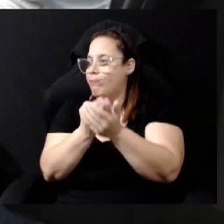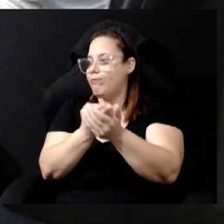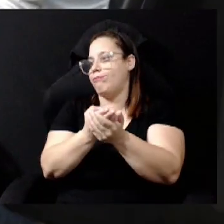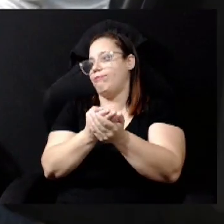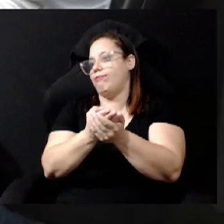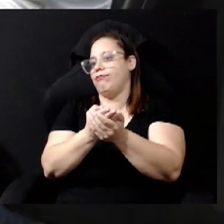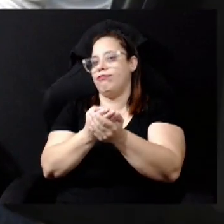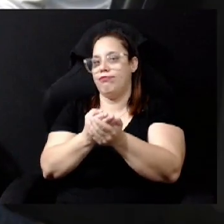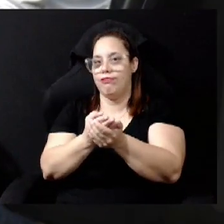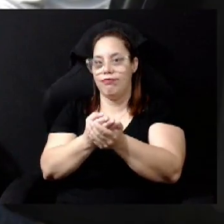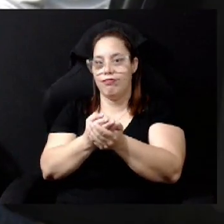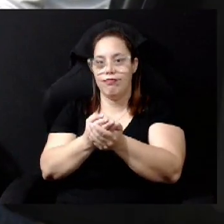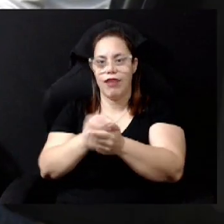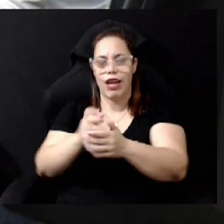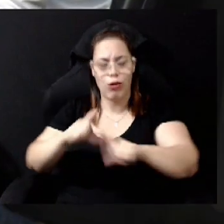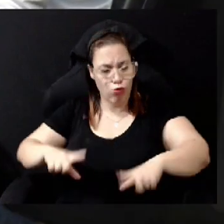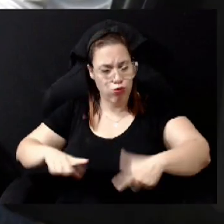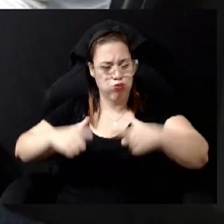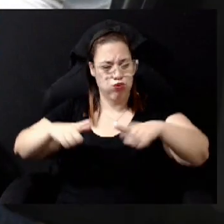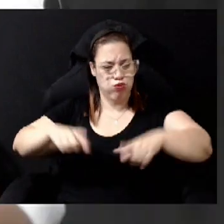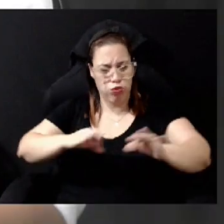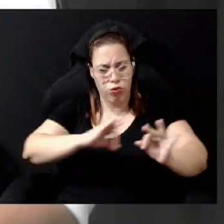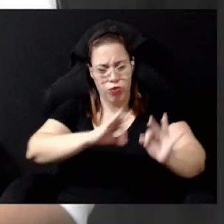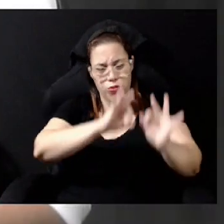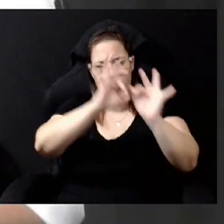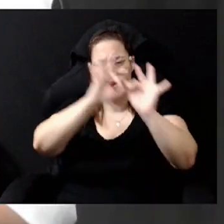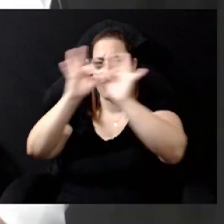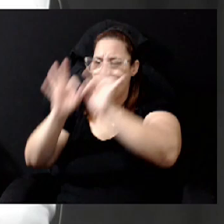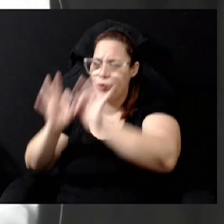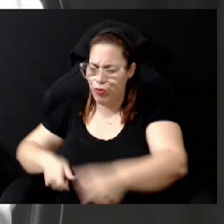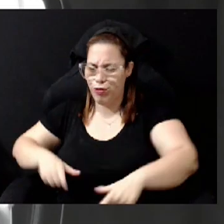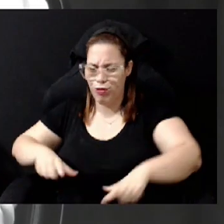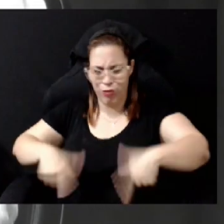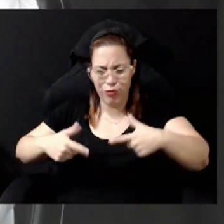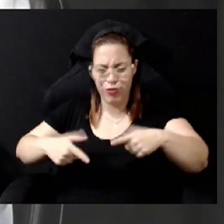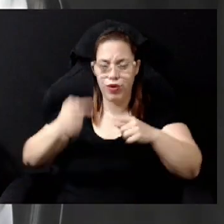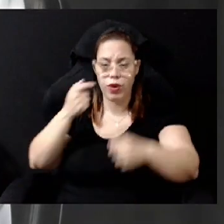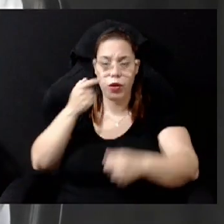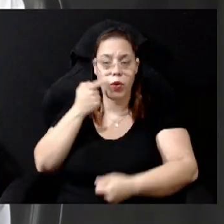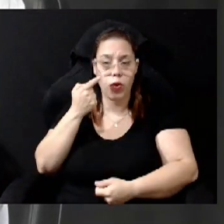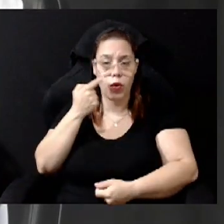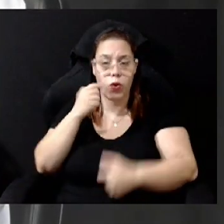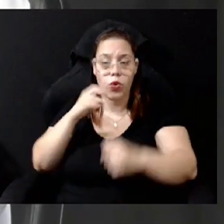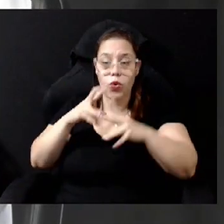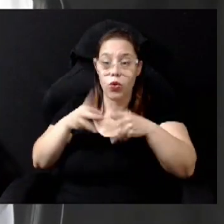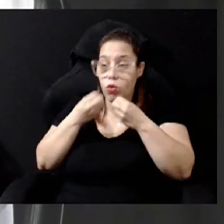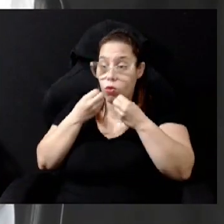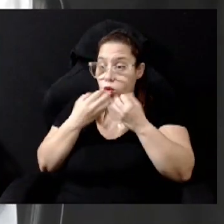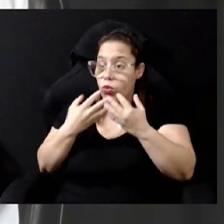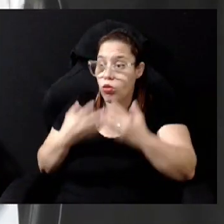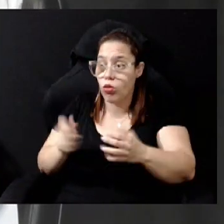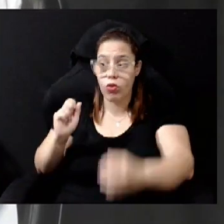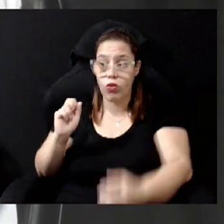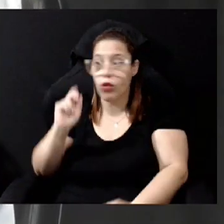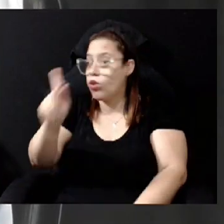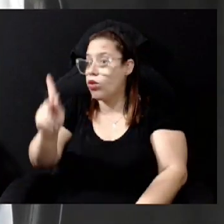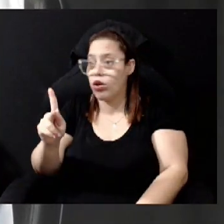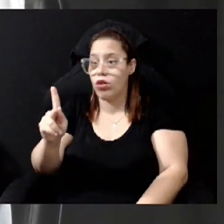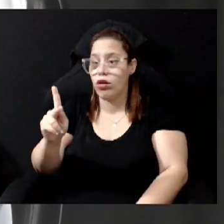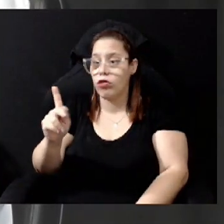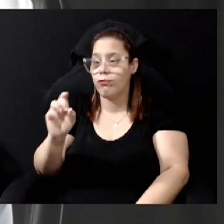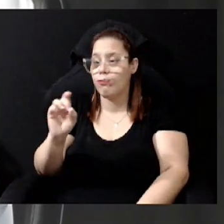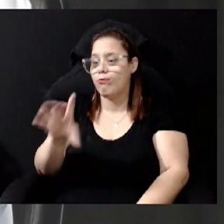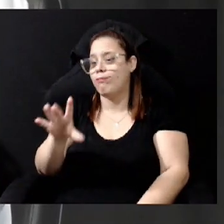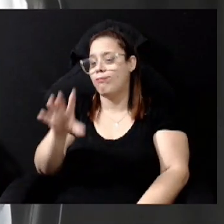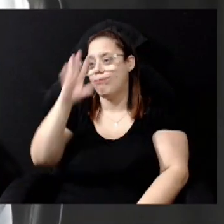toda, lutaram, nos acompanharam nas batalhas, viram que tudo tinha corrido bem, estava tudo certo, só que não acreditavam que